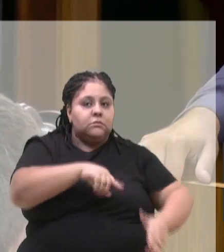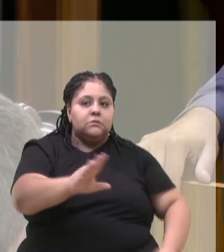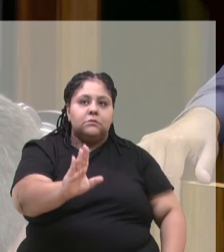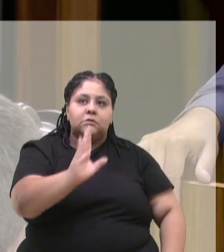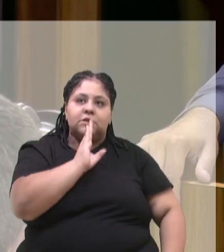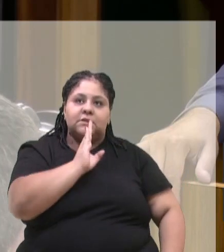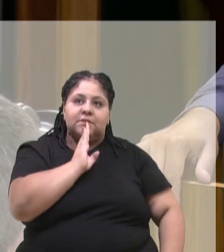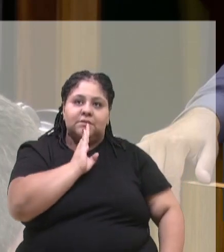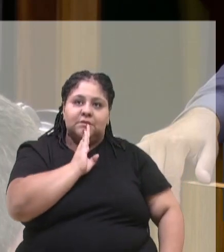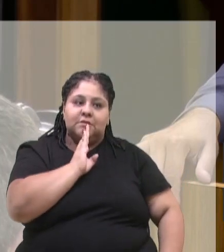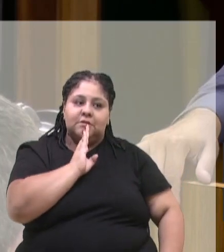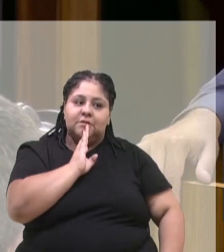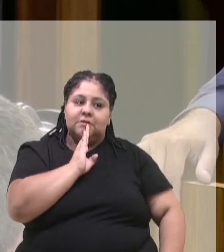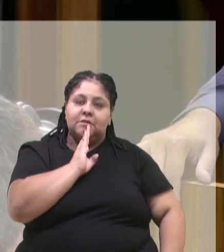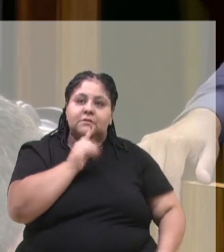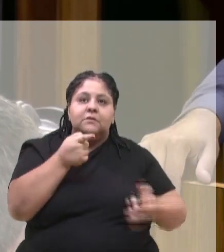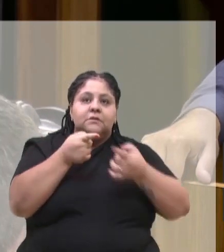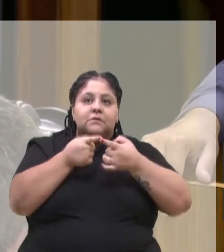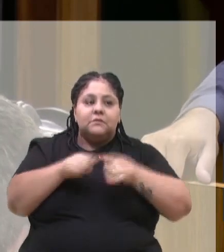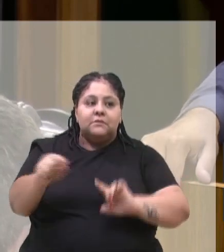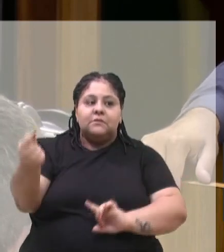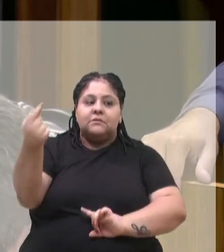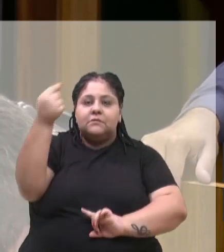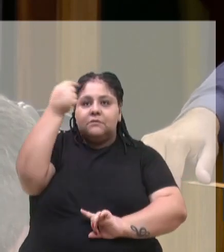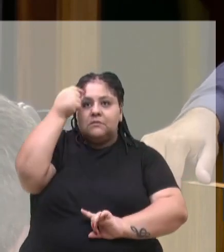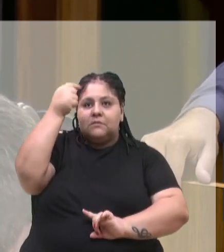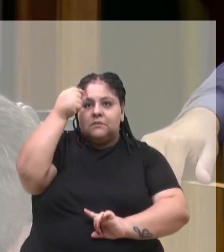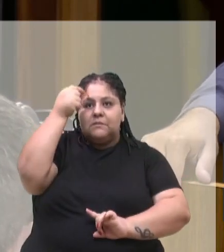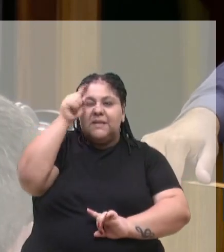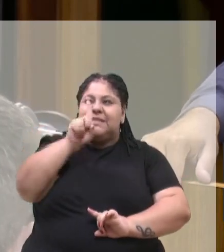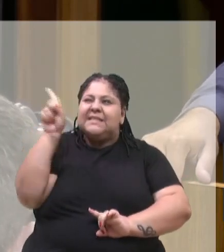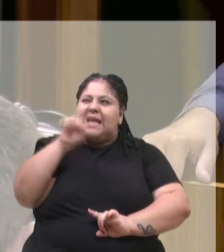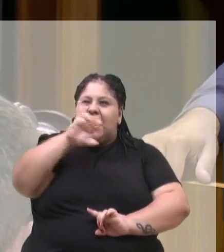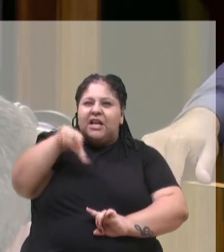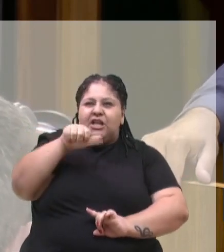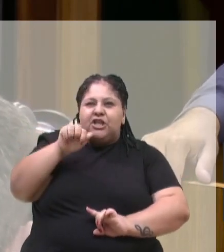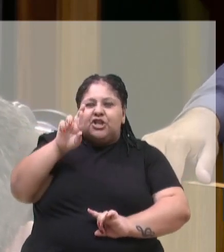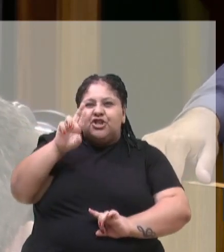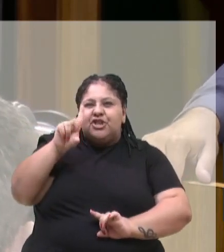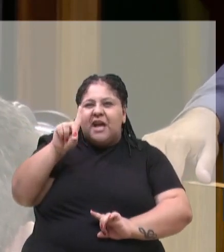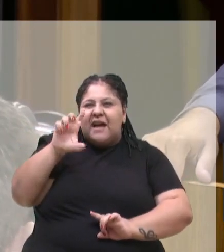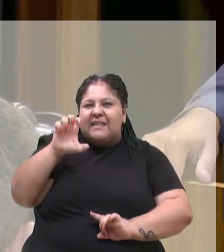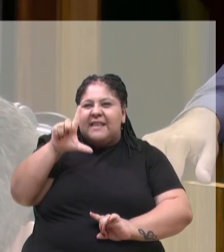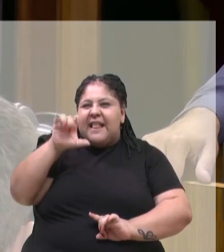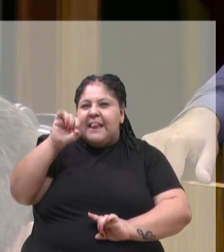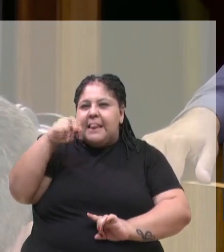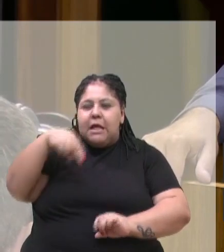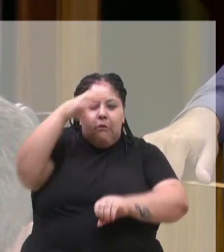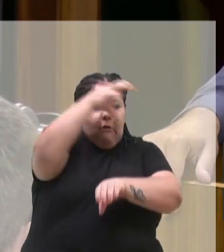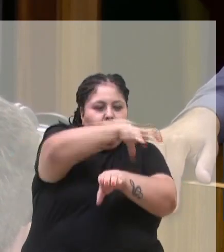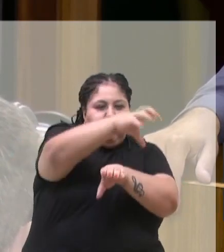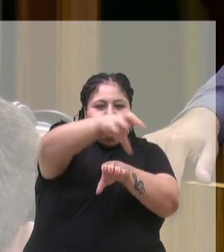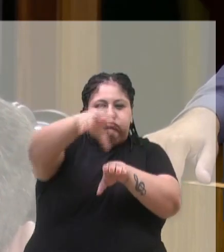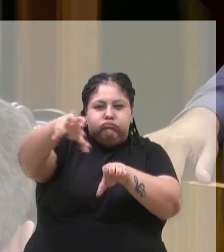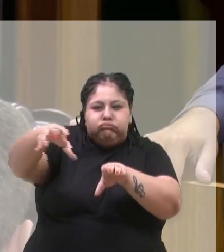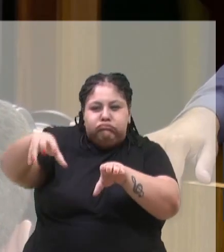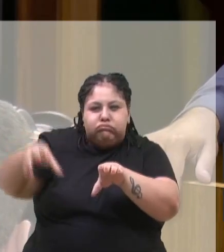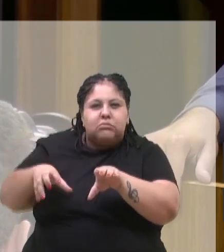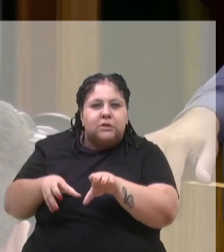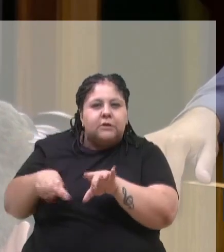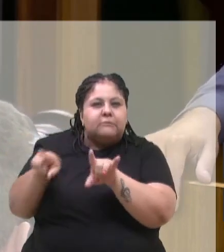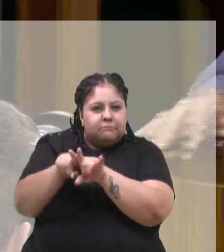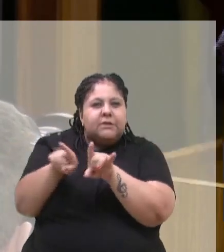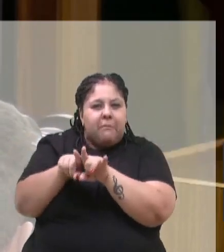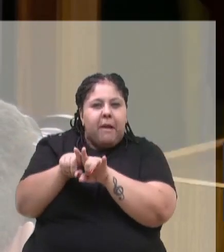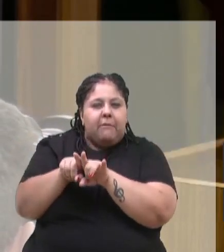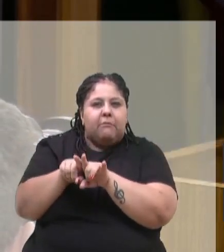conhecemos, mas pensem no Complexo Jardelino Ramos, no São Vicente, na Antena, um pouquinho mais para cima, o 1º